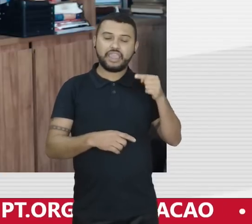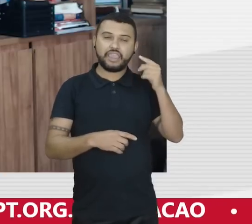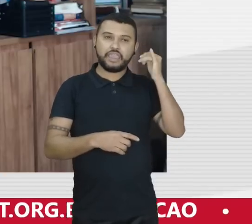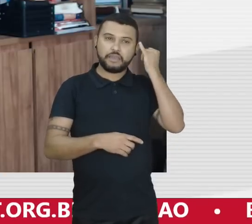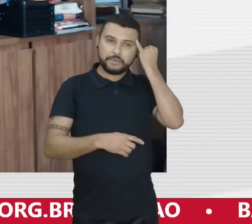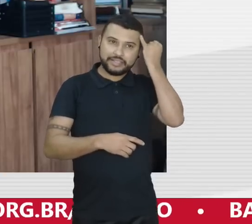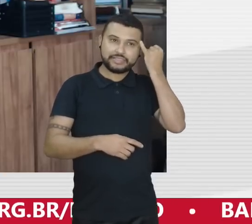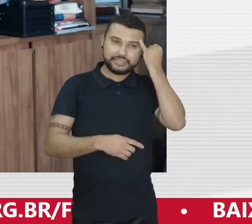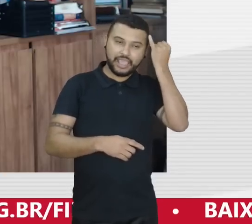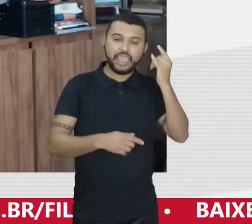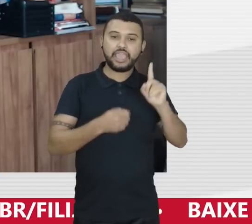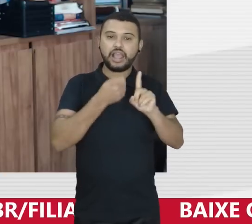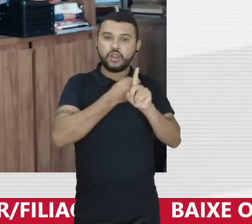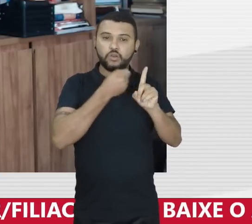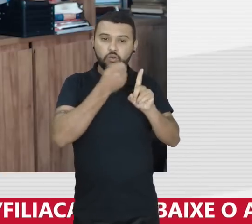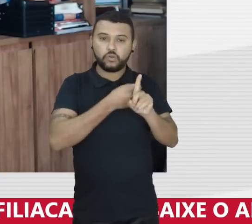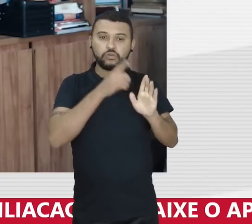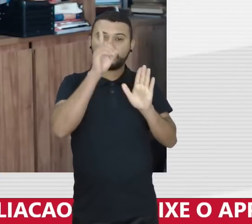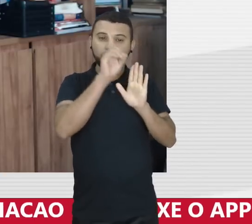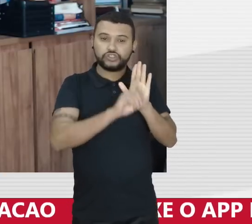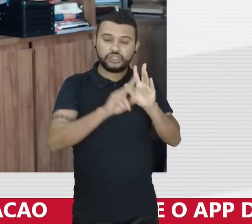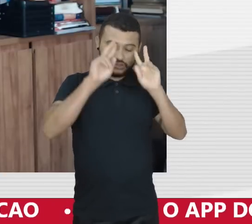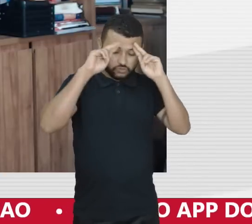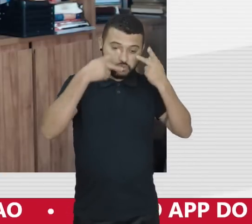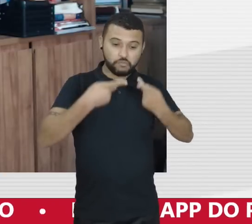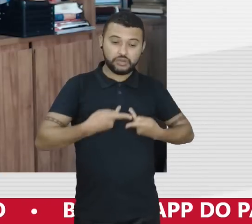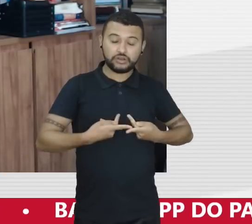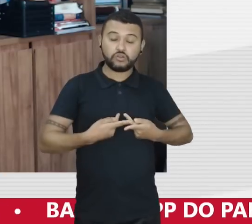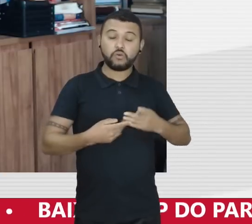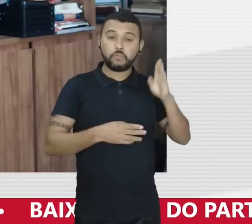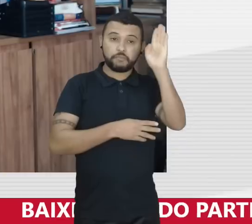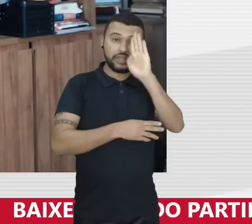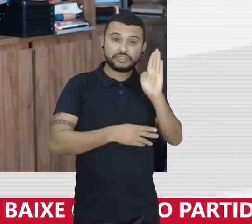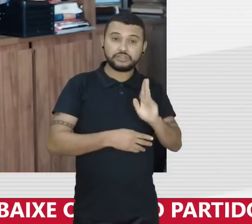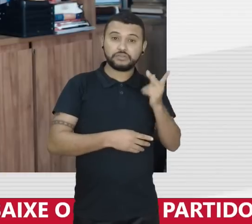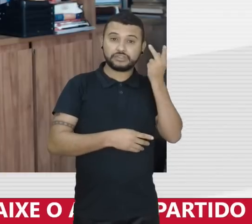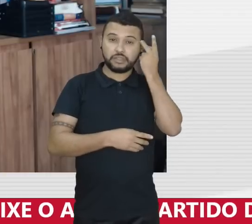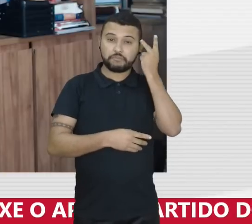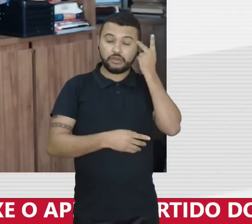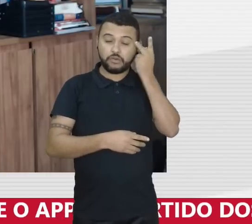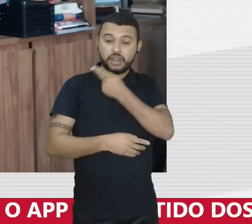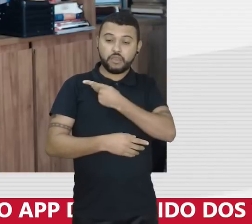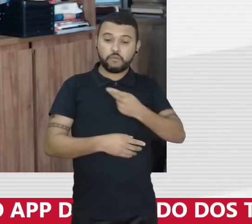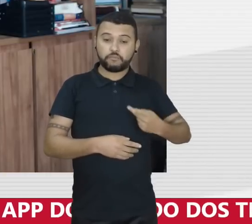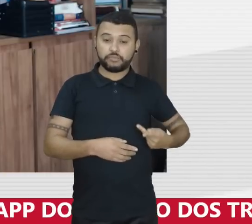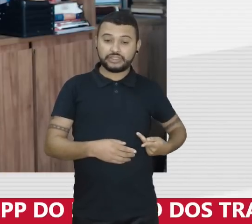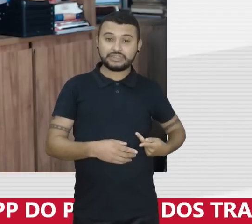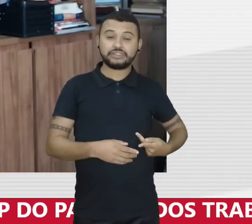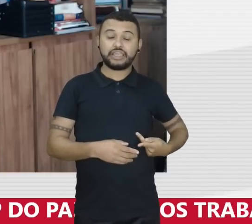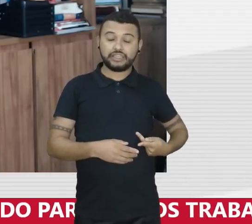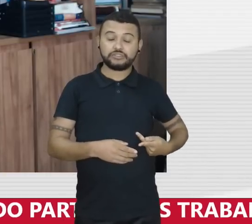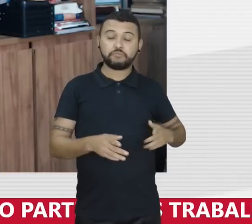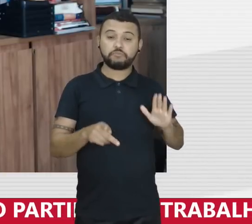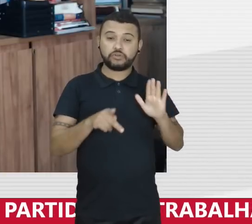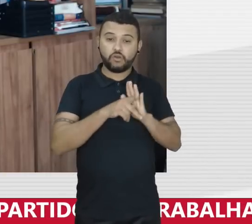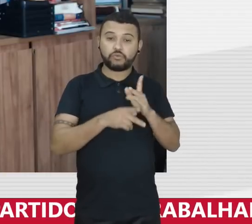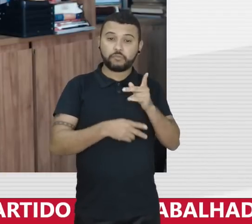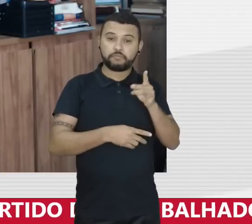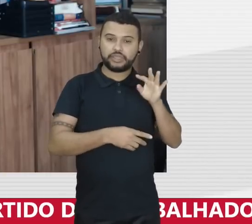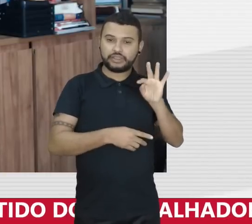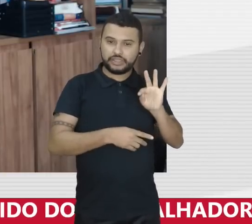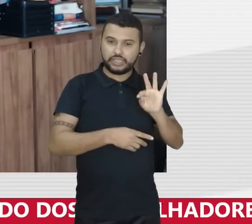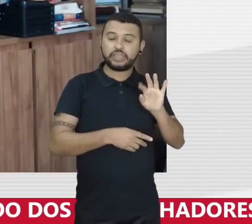luta por direitos humanos no Brasil e em São Paulo. Ele é presidente da Comissão de Direitos Humanos do Partido dos Trabalhadores, mas não só